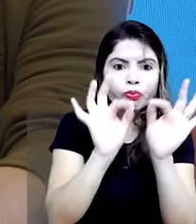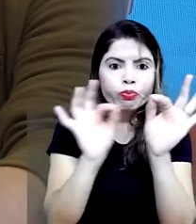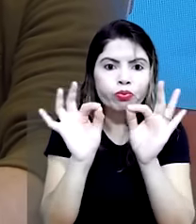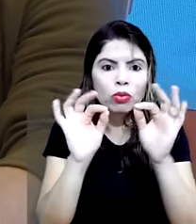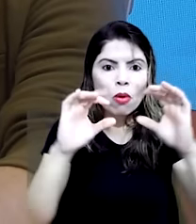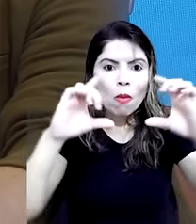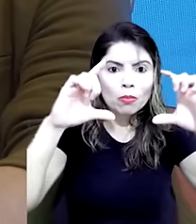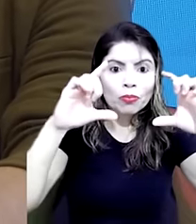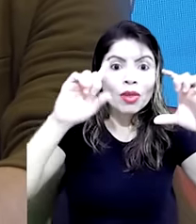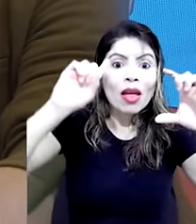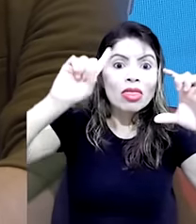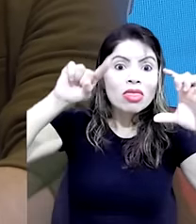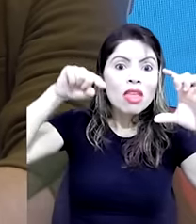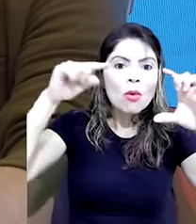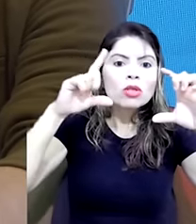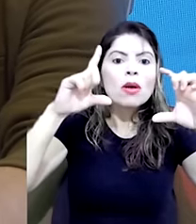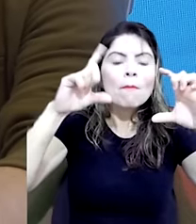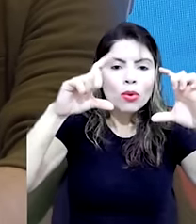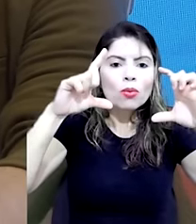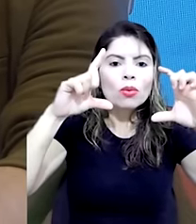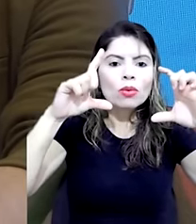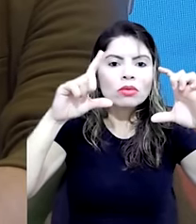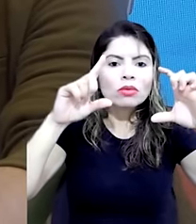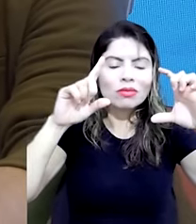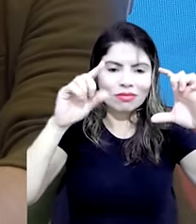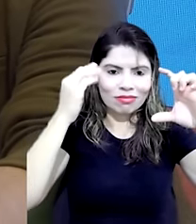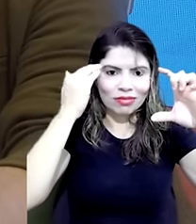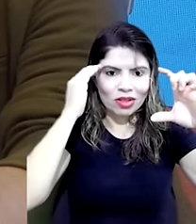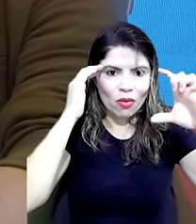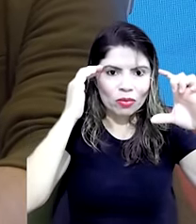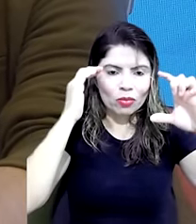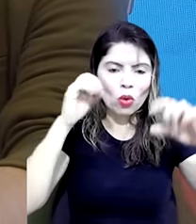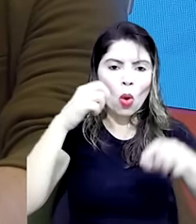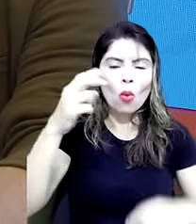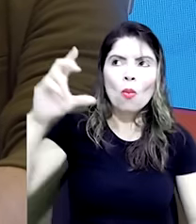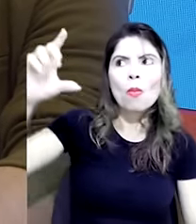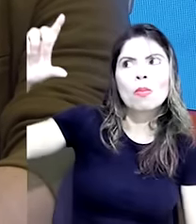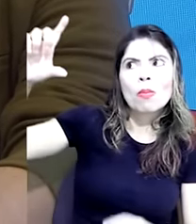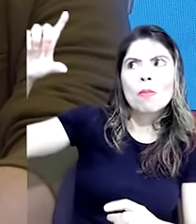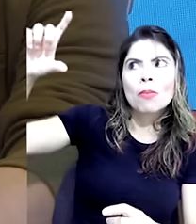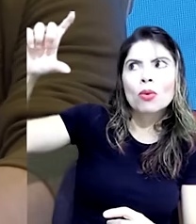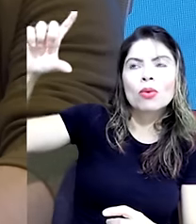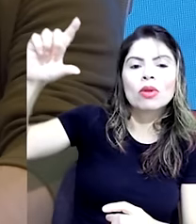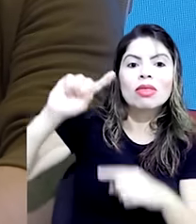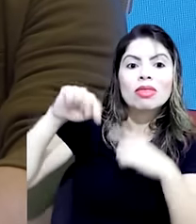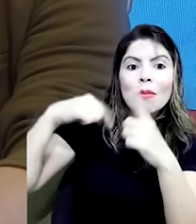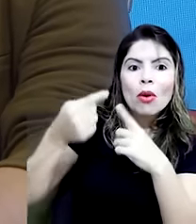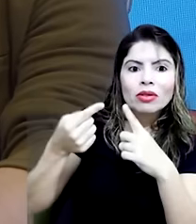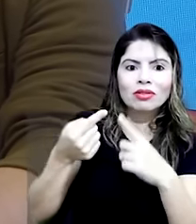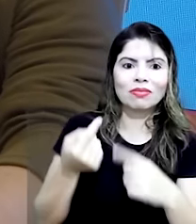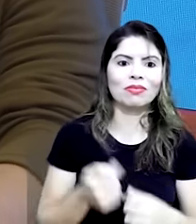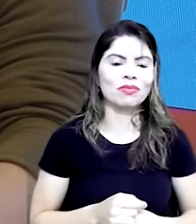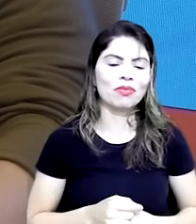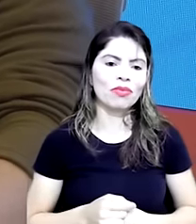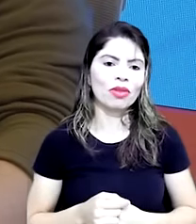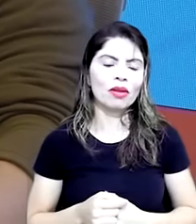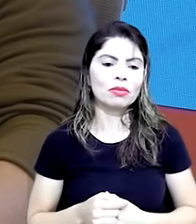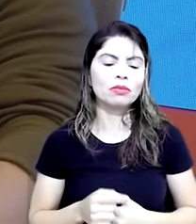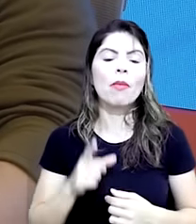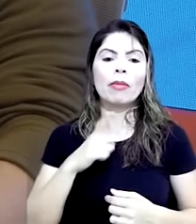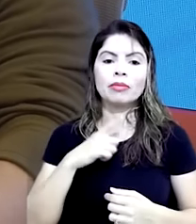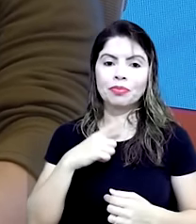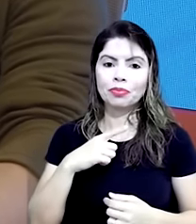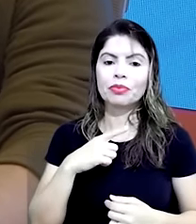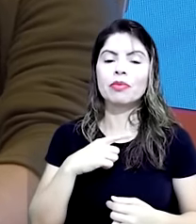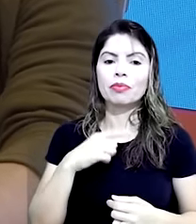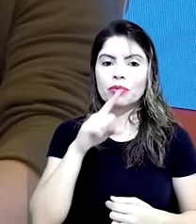imagem já na captura para que você não tenha problema depois tentando corrigir aí você danificar mais ainda a imagem e você sabe que pensando em zoom tem uma ferramenta que